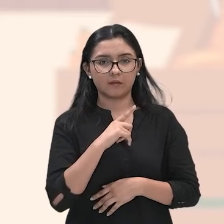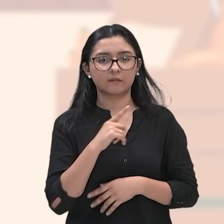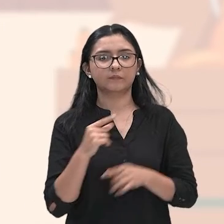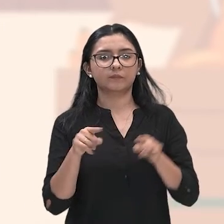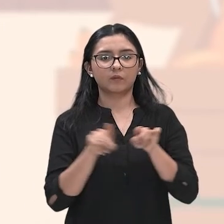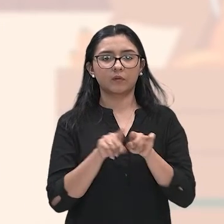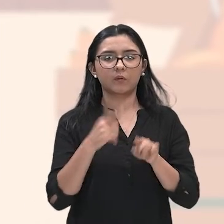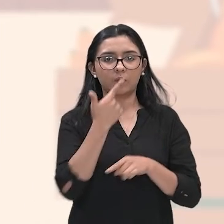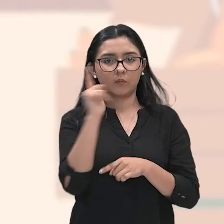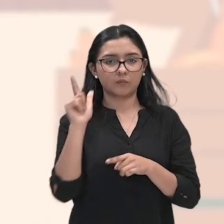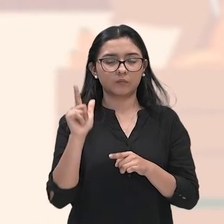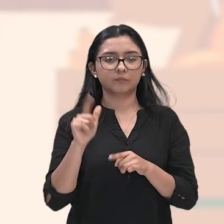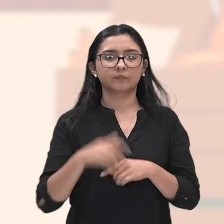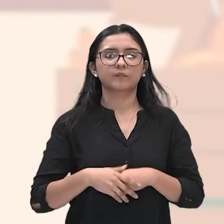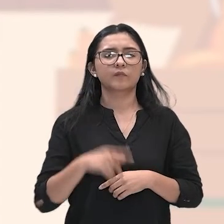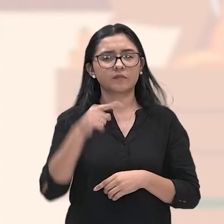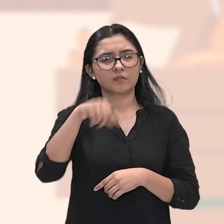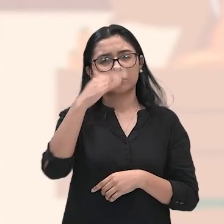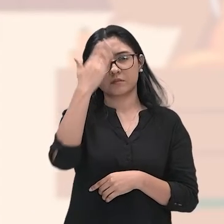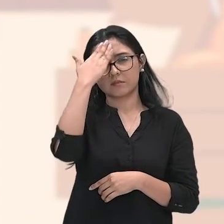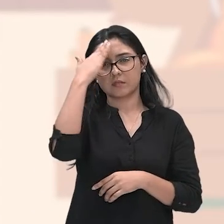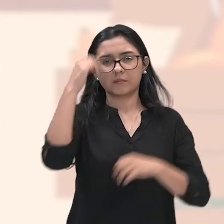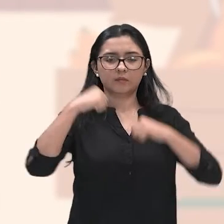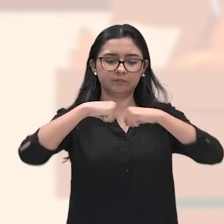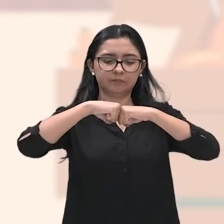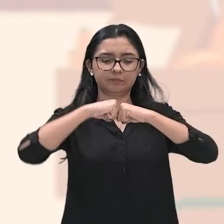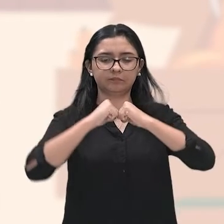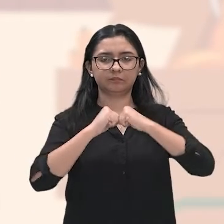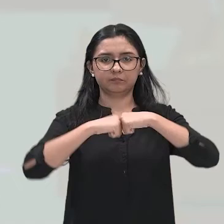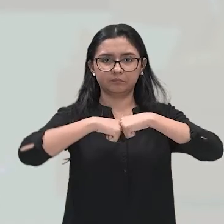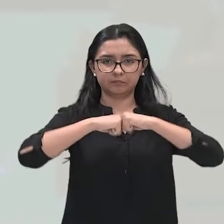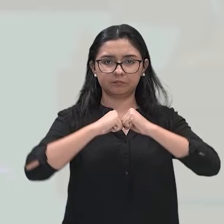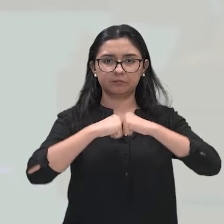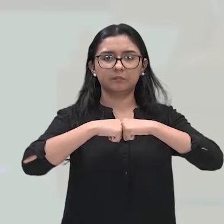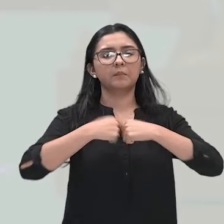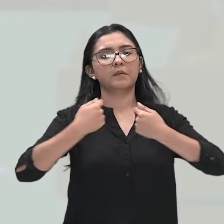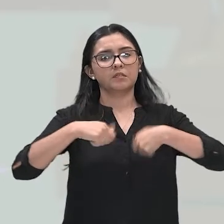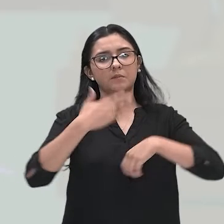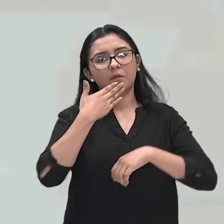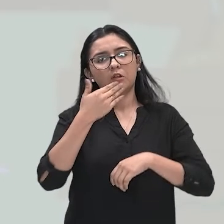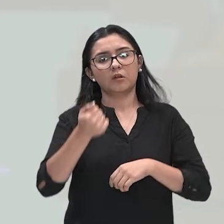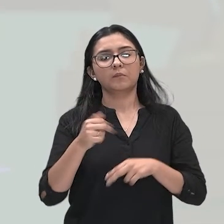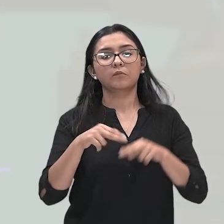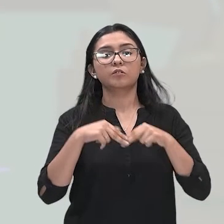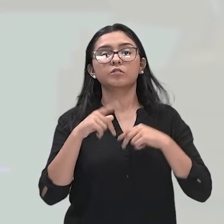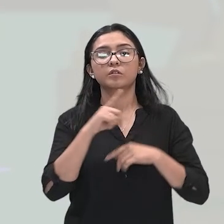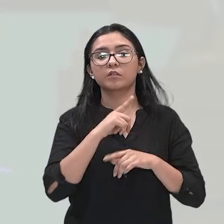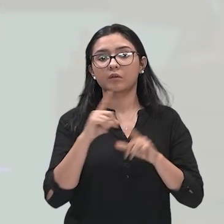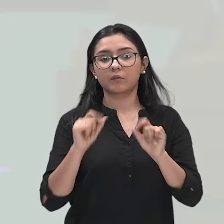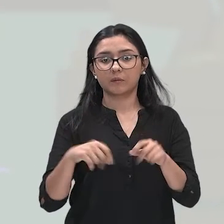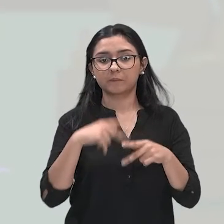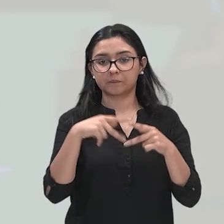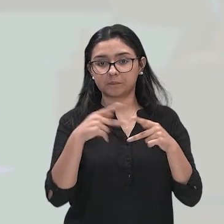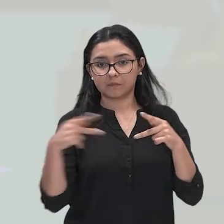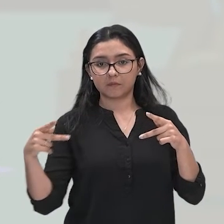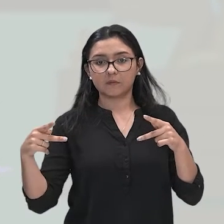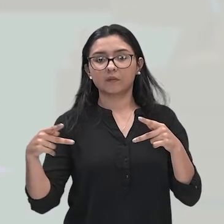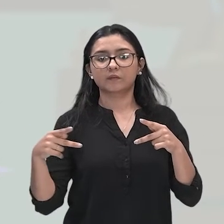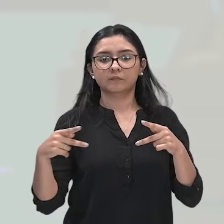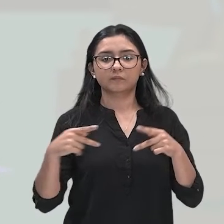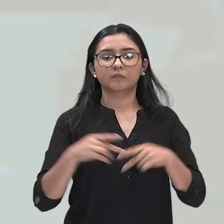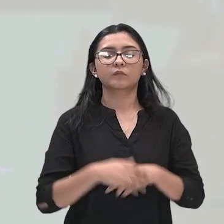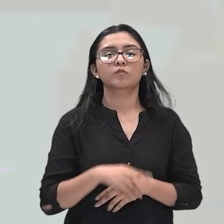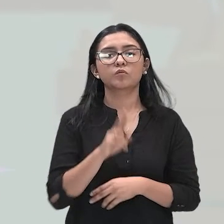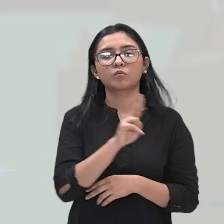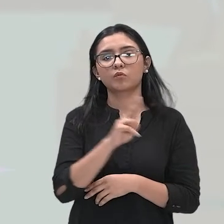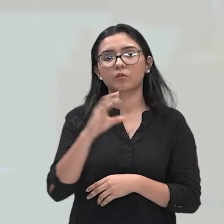Sabe, as nossas articulações, elas também precisam ser mantidas. E aí a gente tem a presença de uma proteína chamada